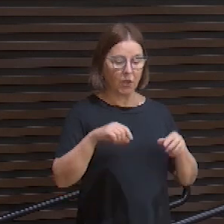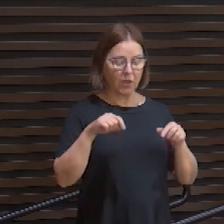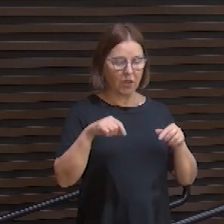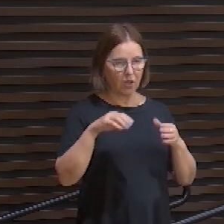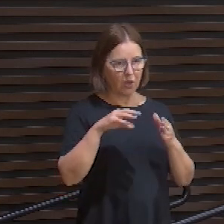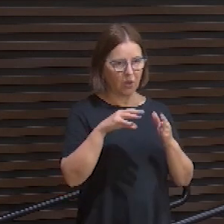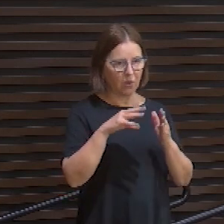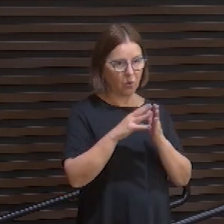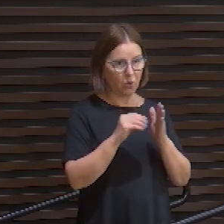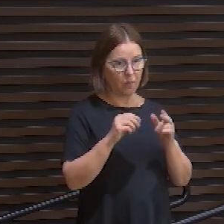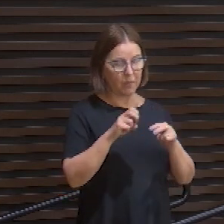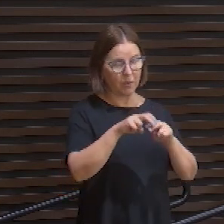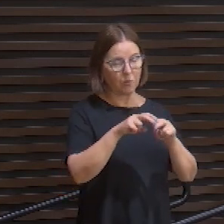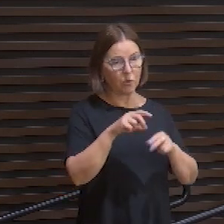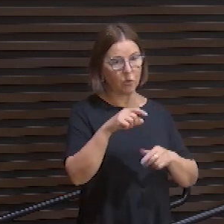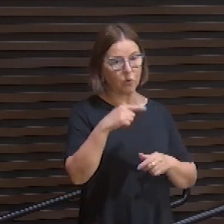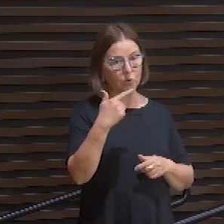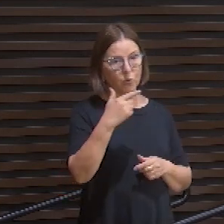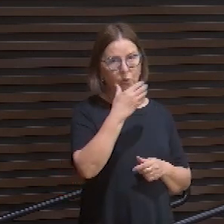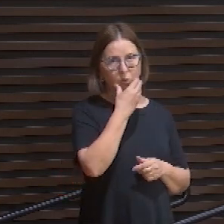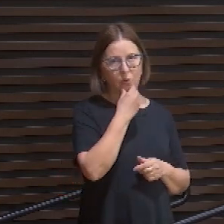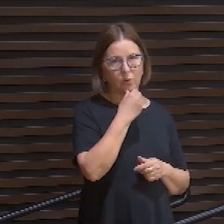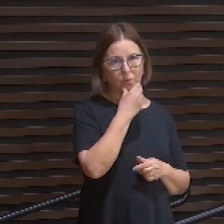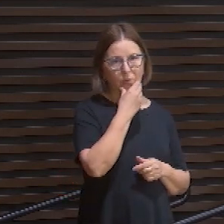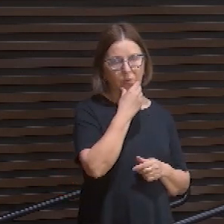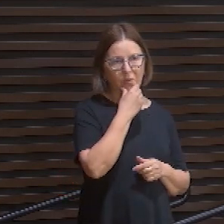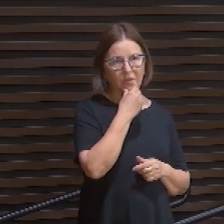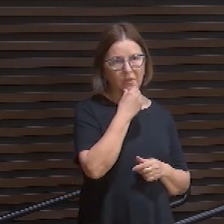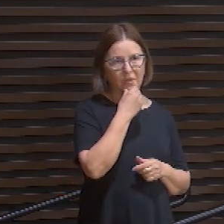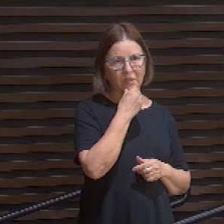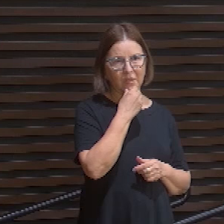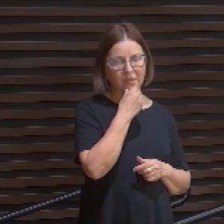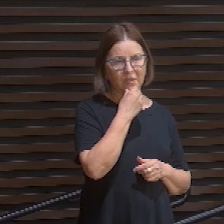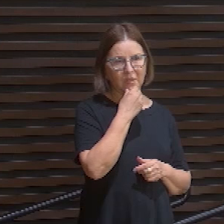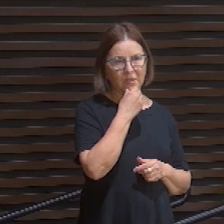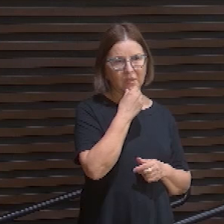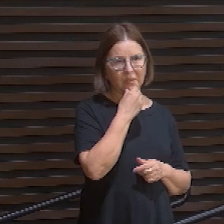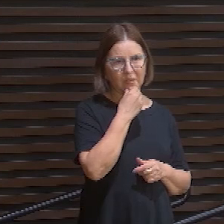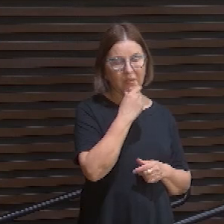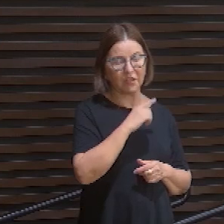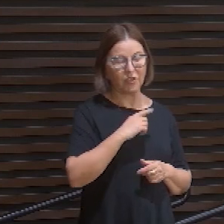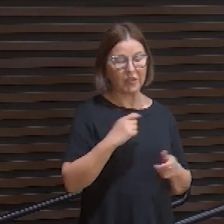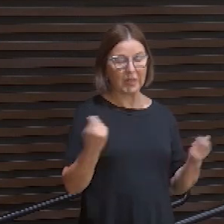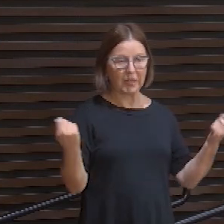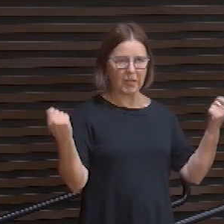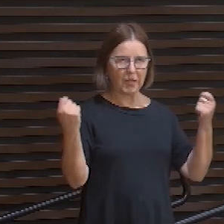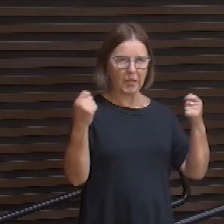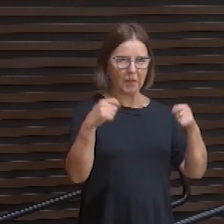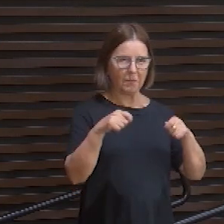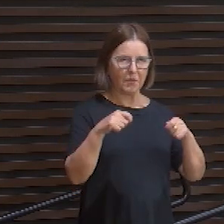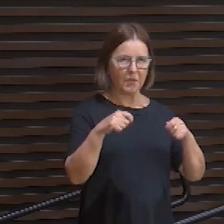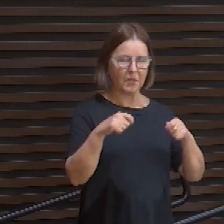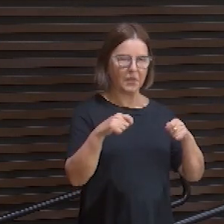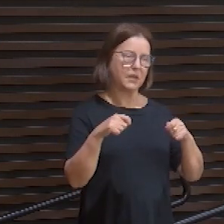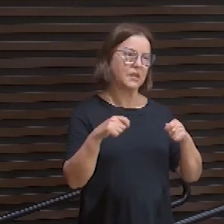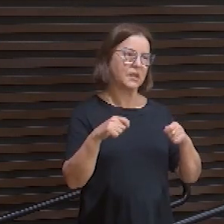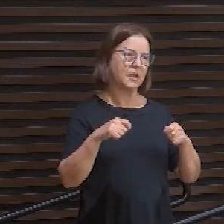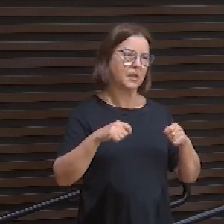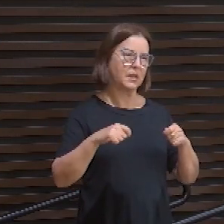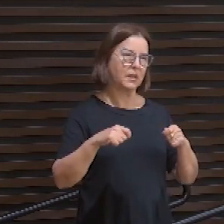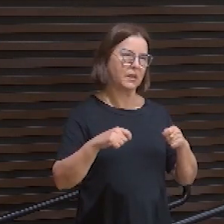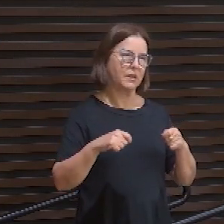por dois homens que eram dotados de capacidade de